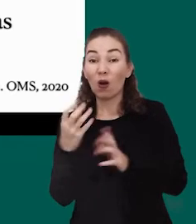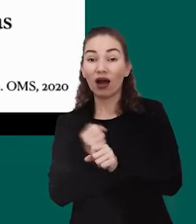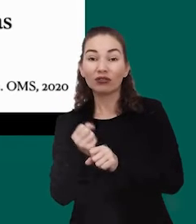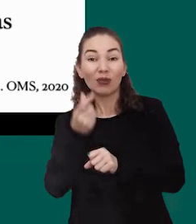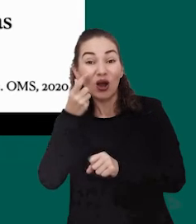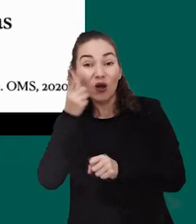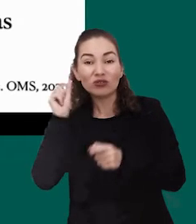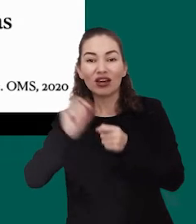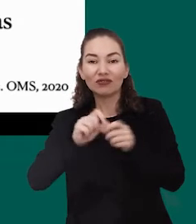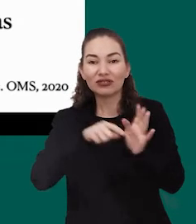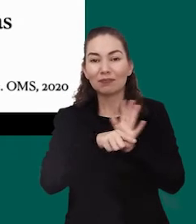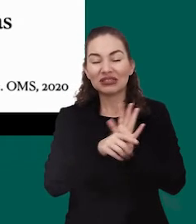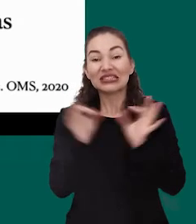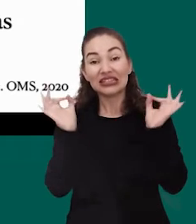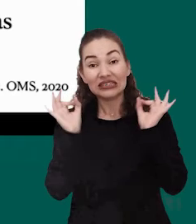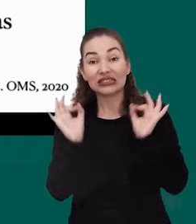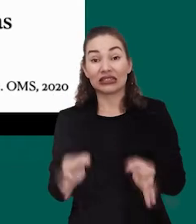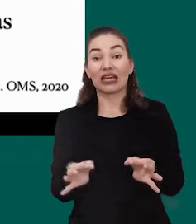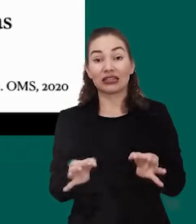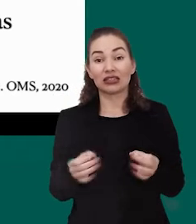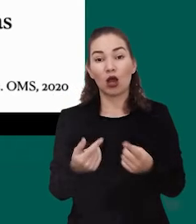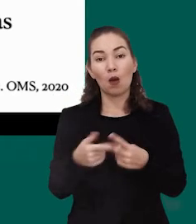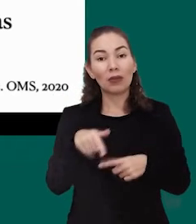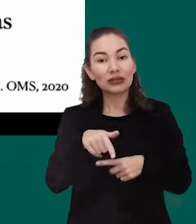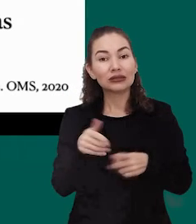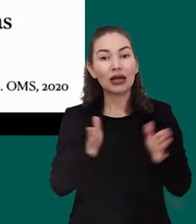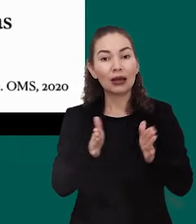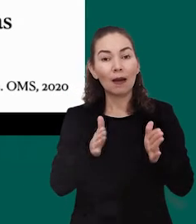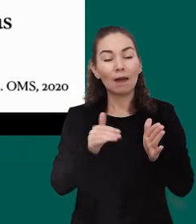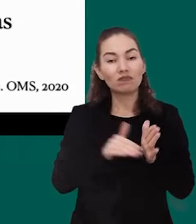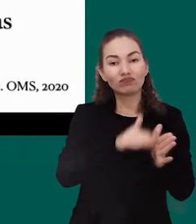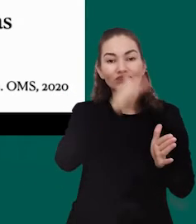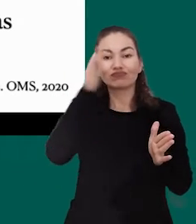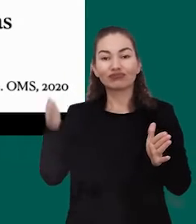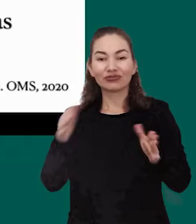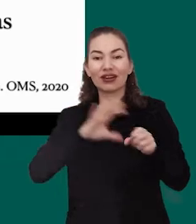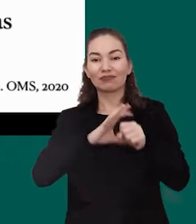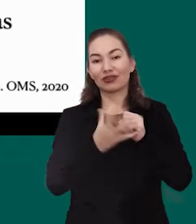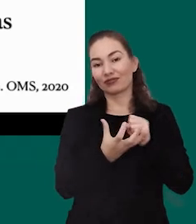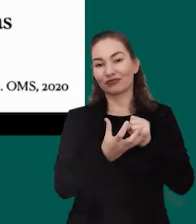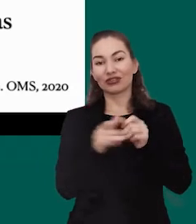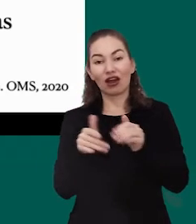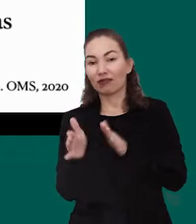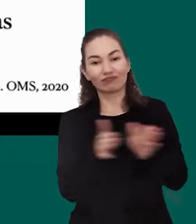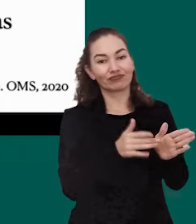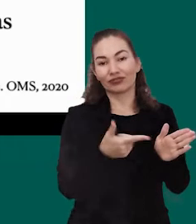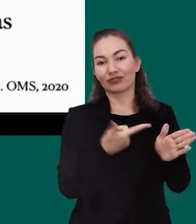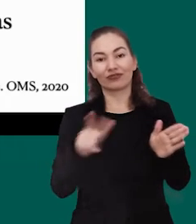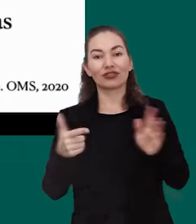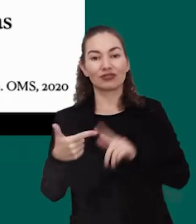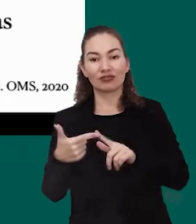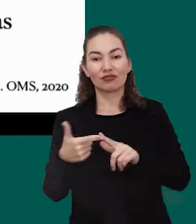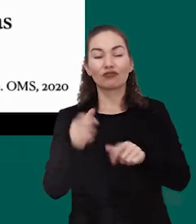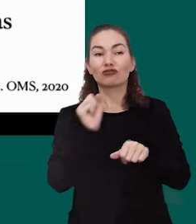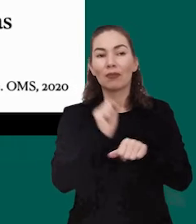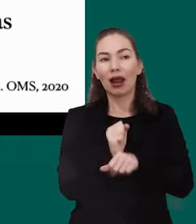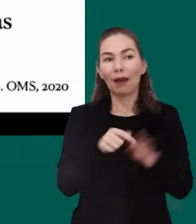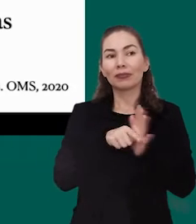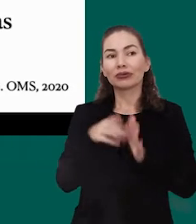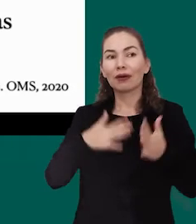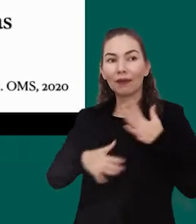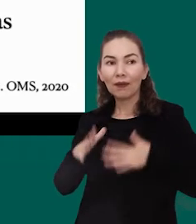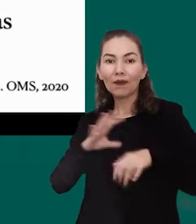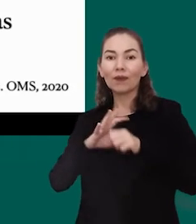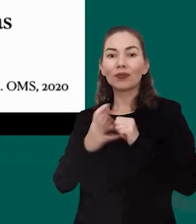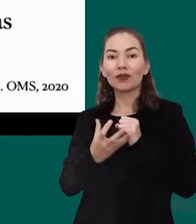esse levantamento de forma efetiva, mas essa primeira etapa foi pulada para a vacina de Covid. Então, ao invés de pararem para estudar com calma o coronavírus,